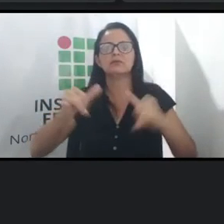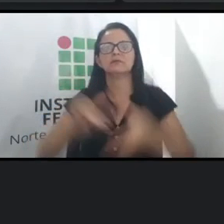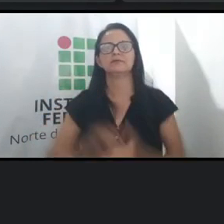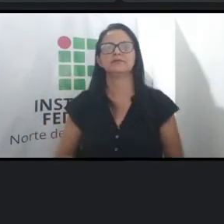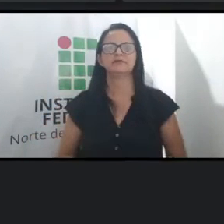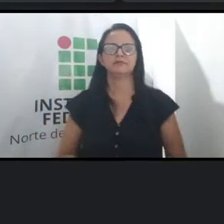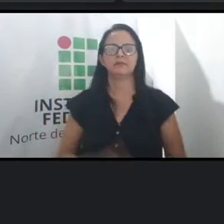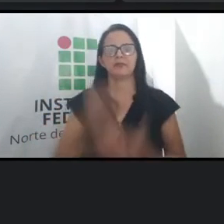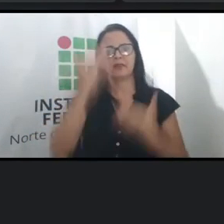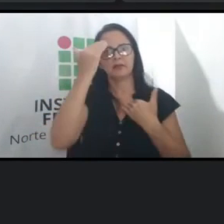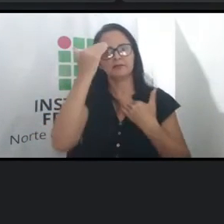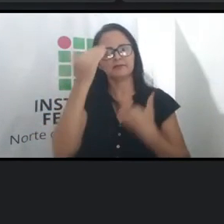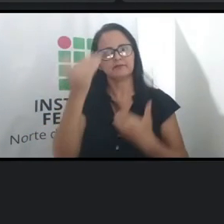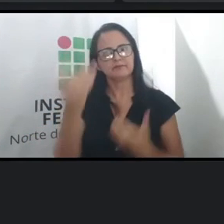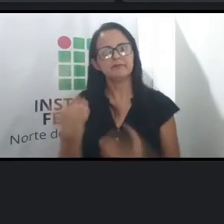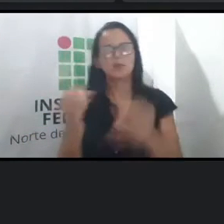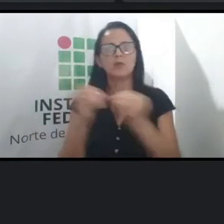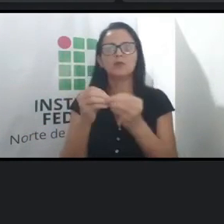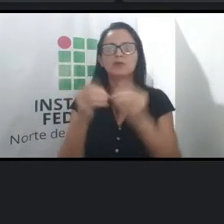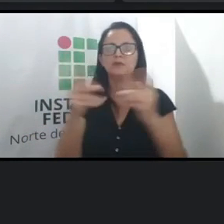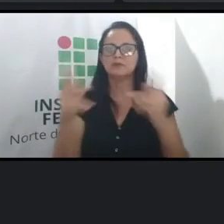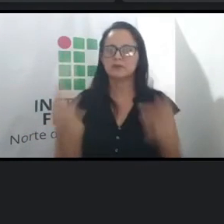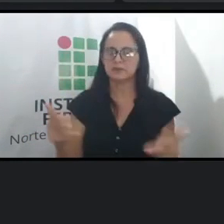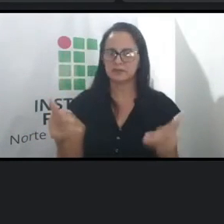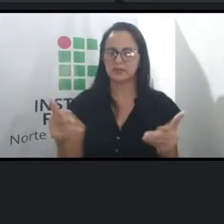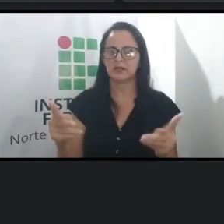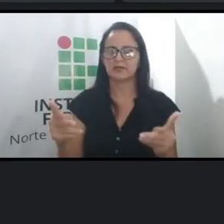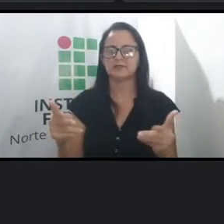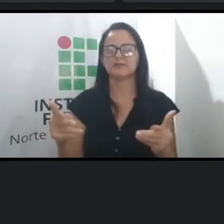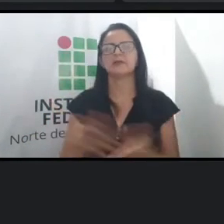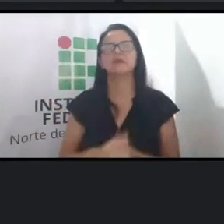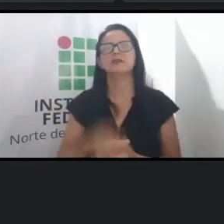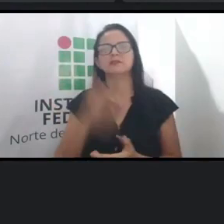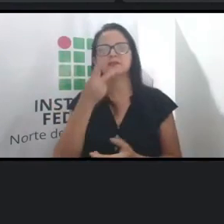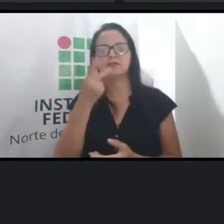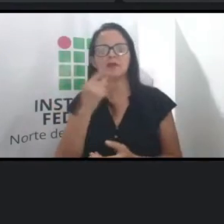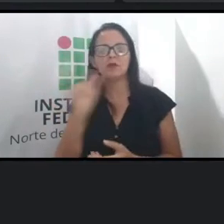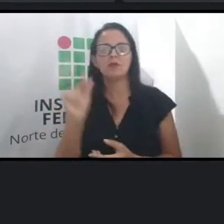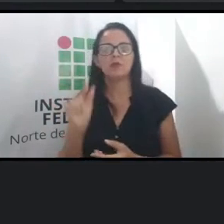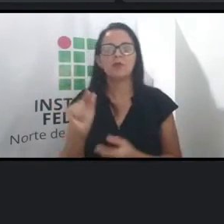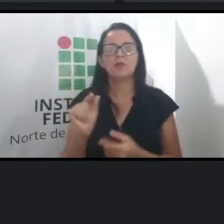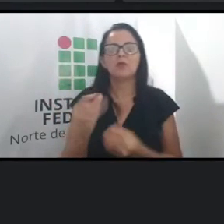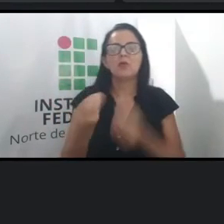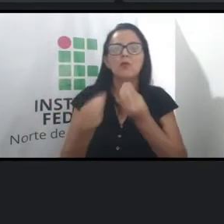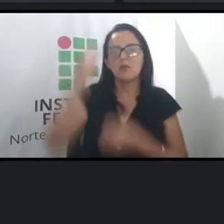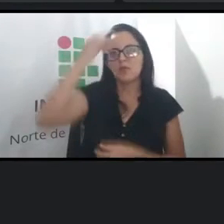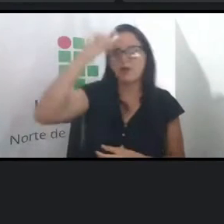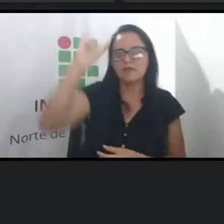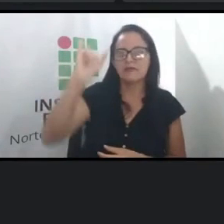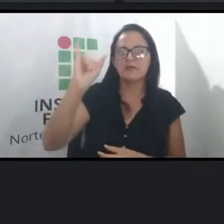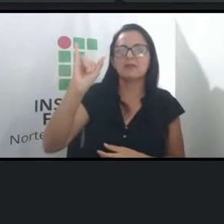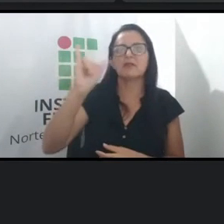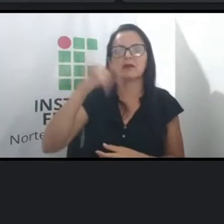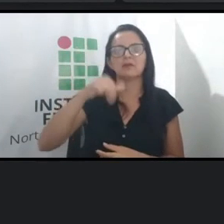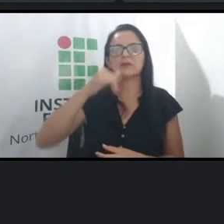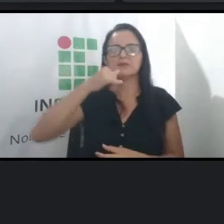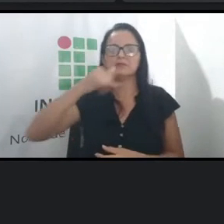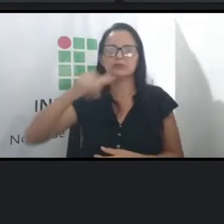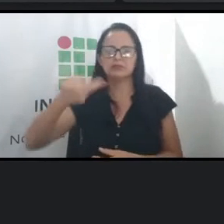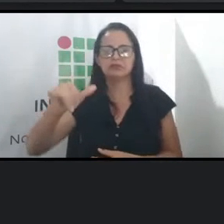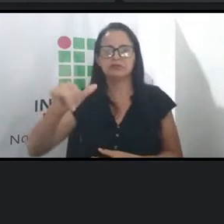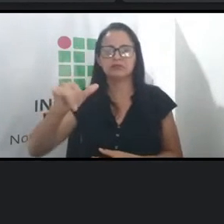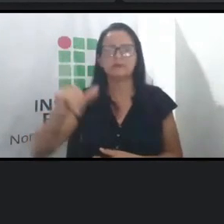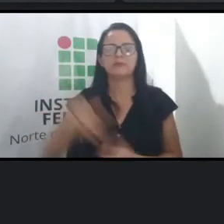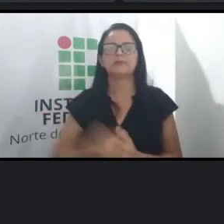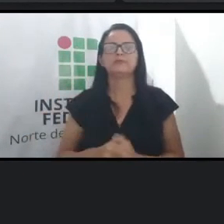falar um pouquinho sobre o que não se deve fazer na eletricidade. O Corpo de Bombeiro Militar de Minas Gerais